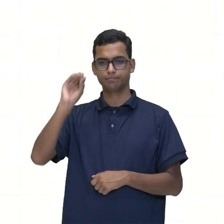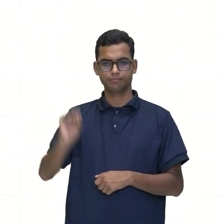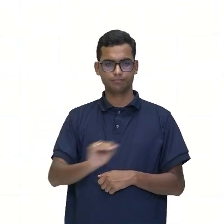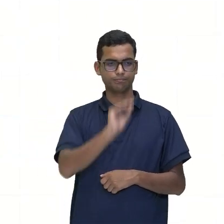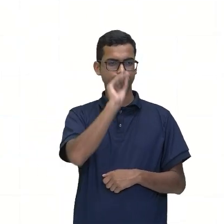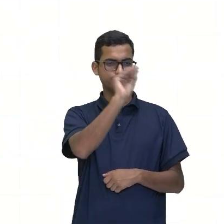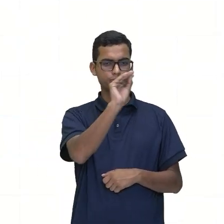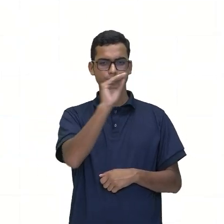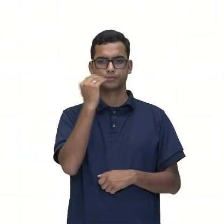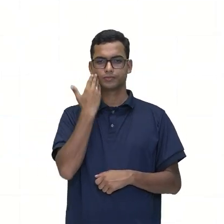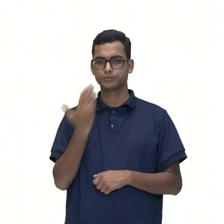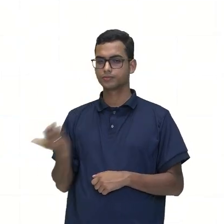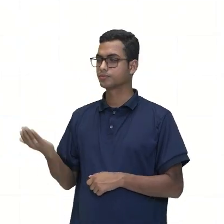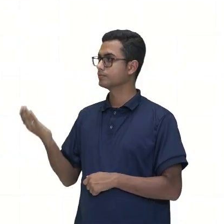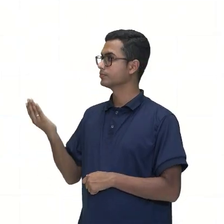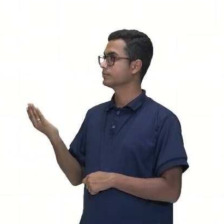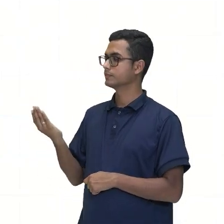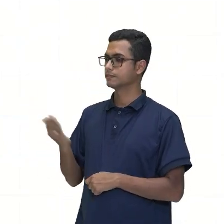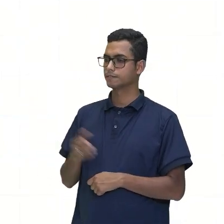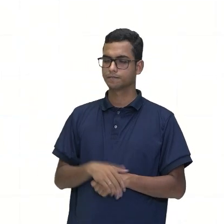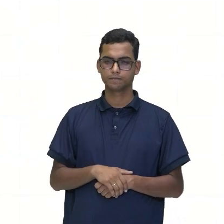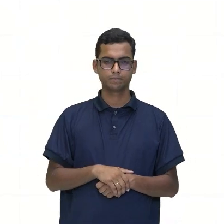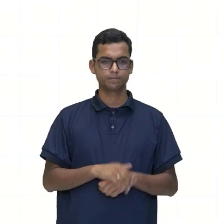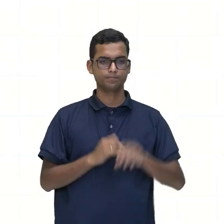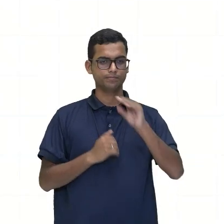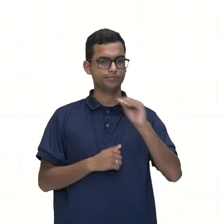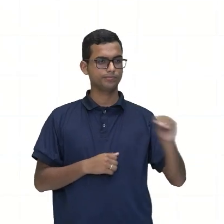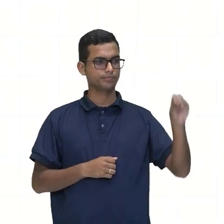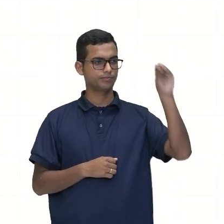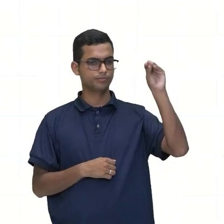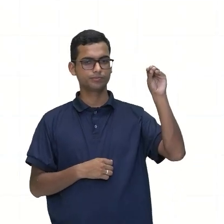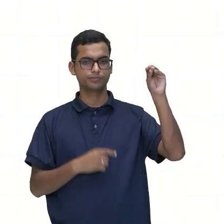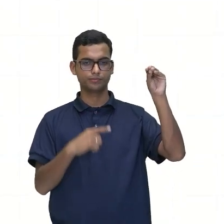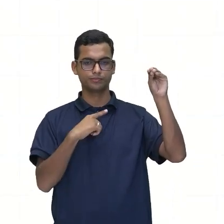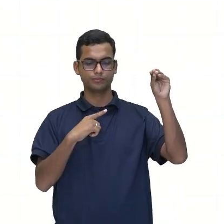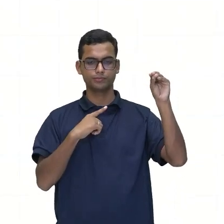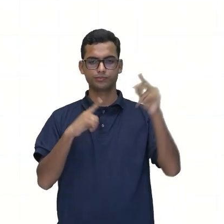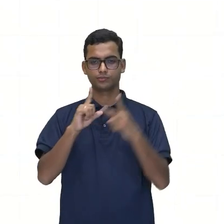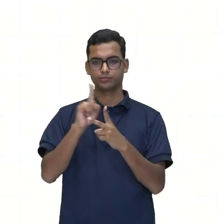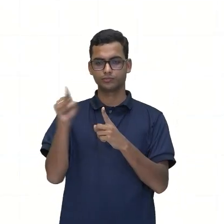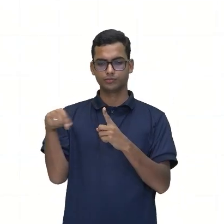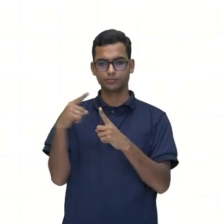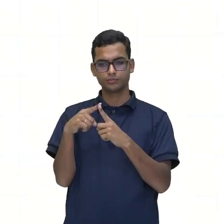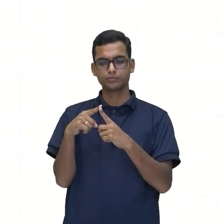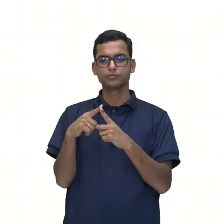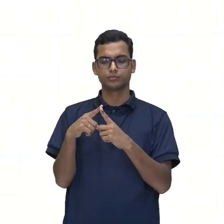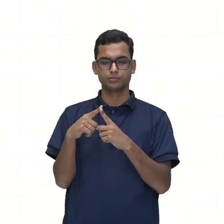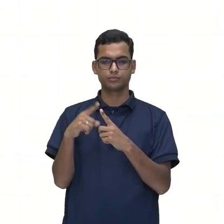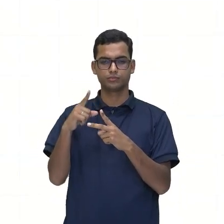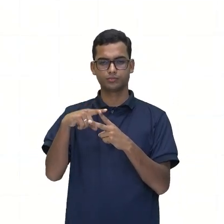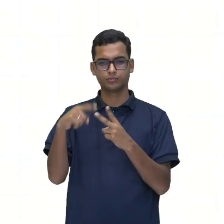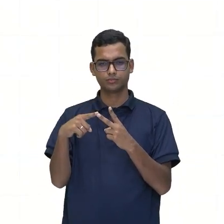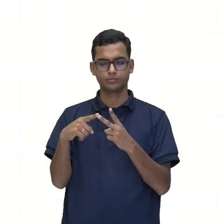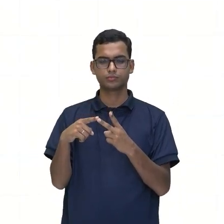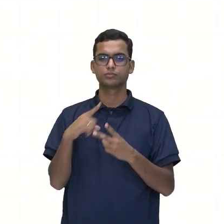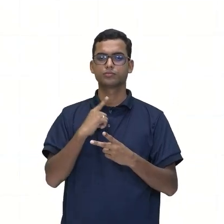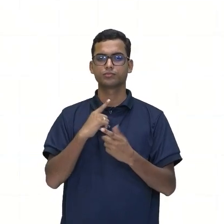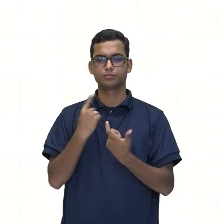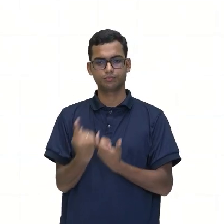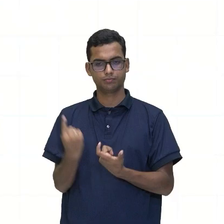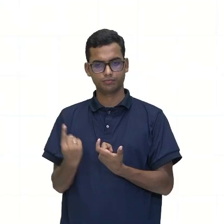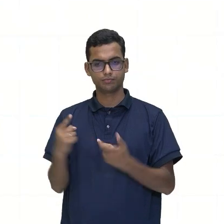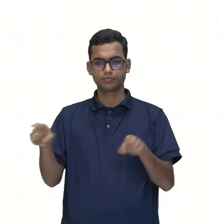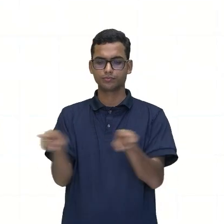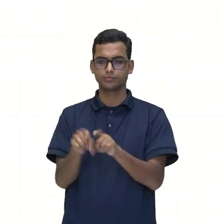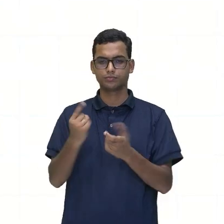aqui duas vezes porque ele tem duas funções, né? Tanto para o plural quanto para o singular. Então,